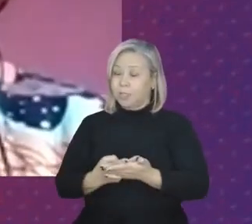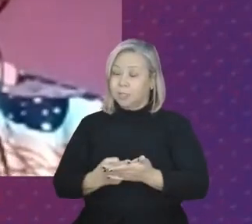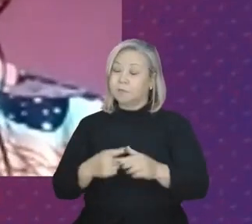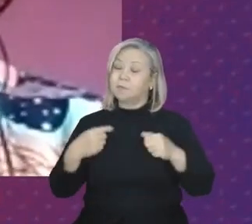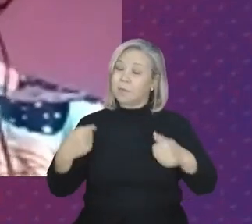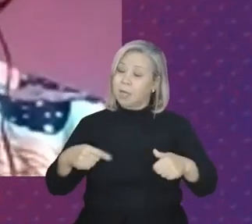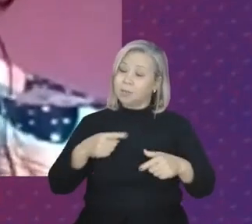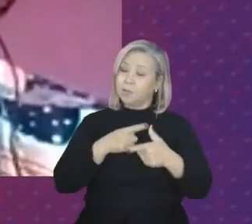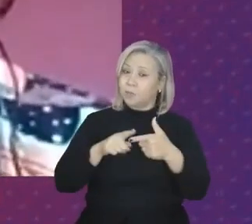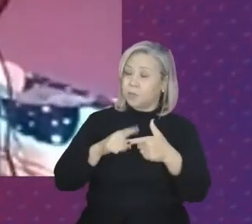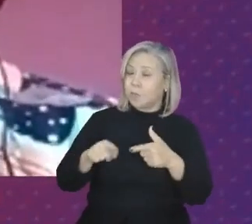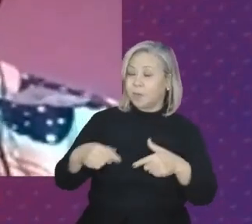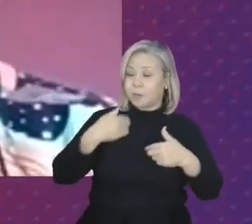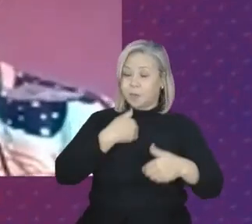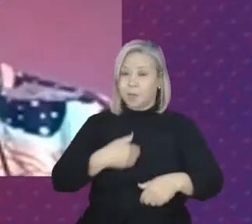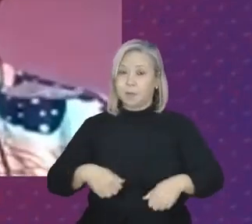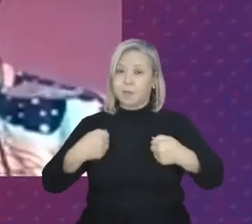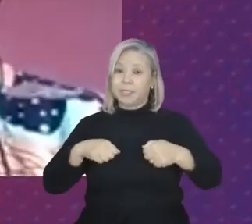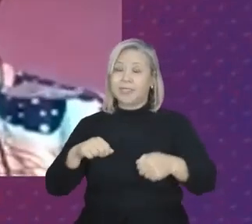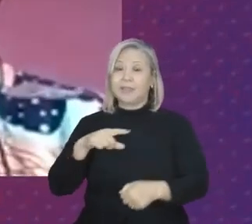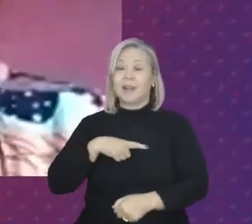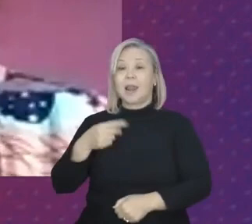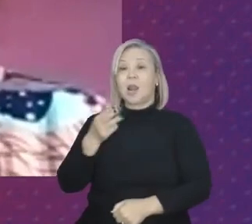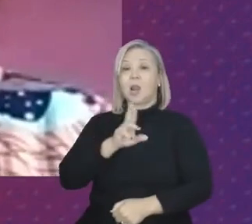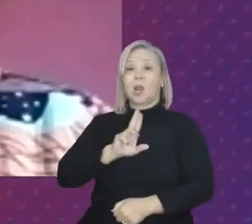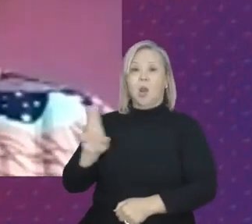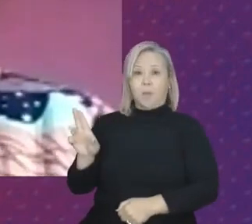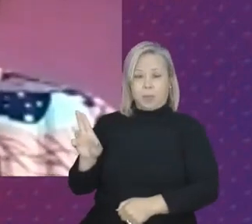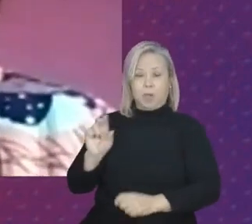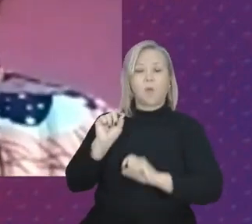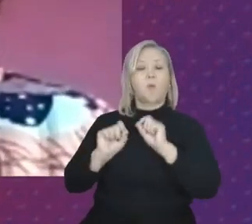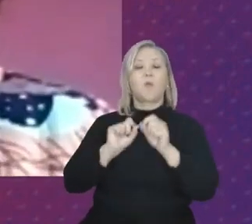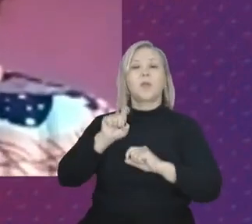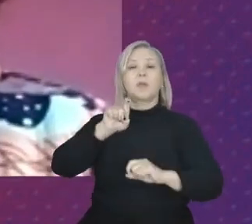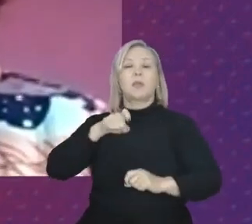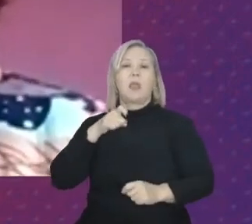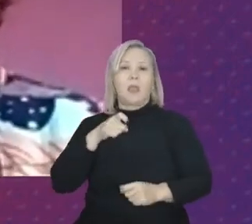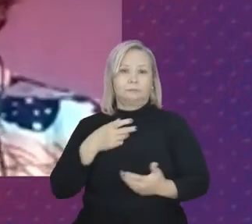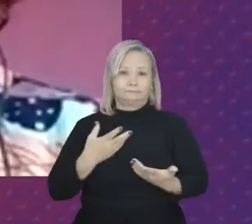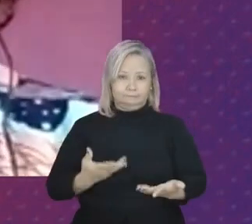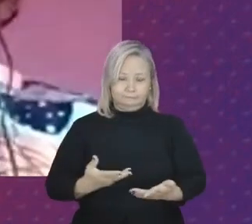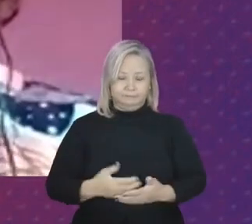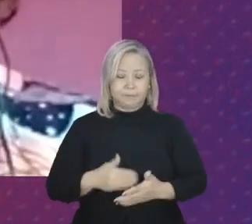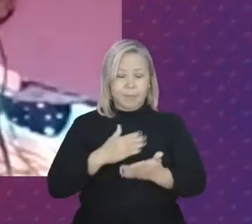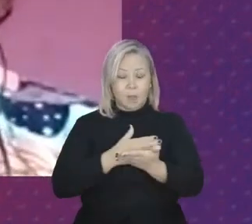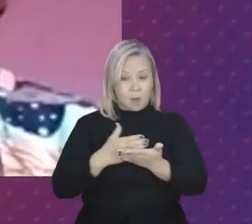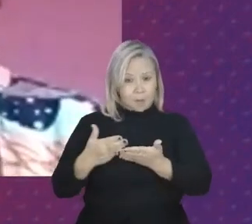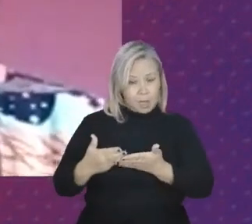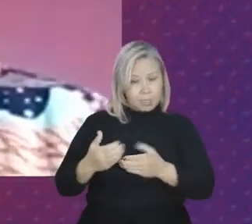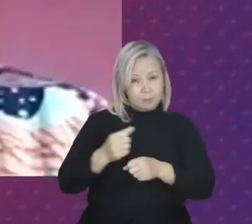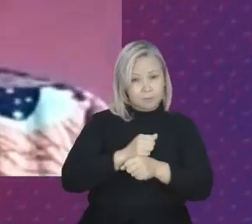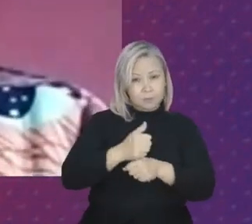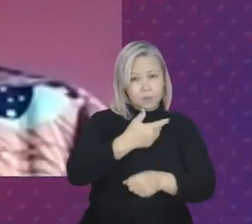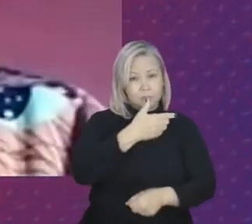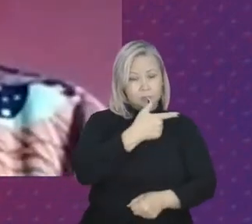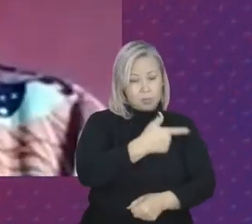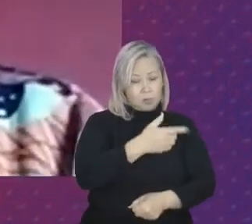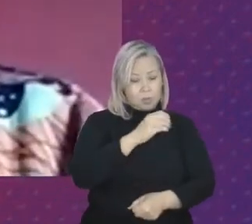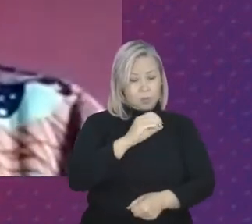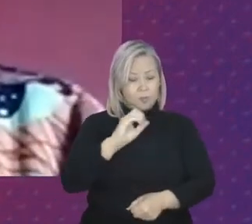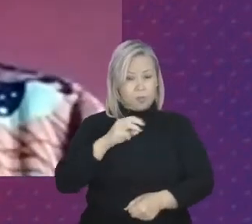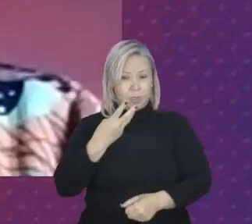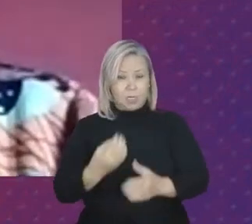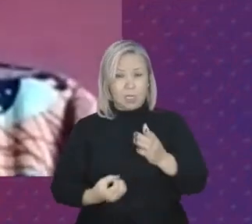precisa ser denominado, né? Então, o que a gente começa a ter aí a partir de 2003 é a